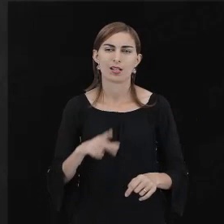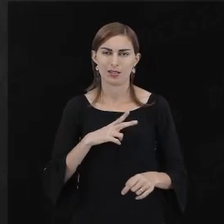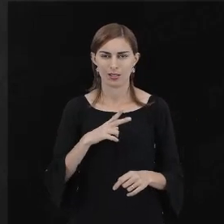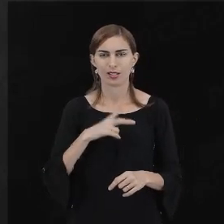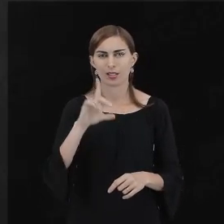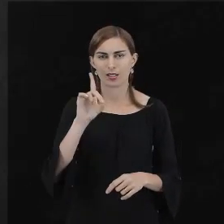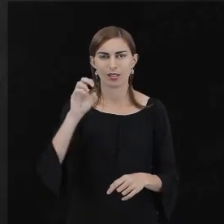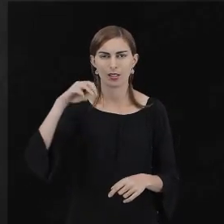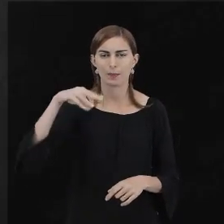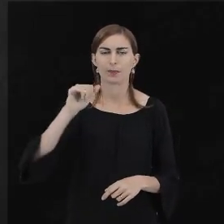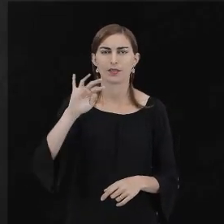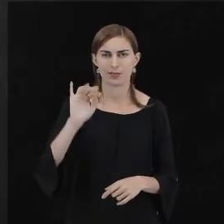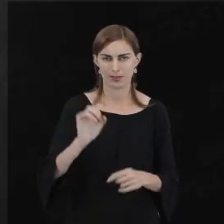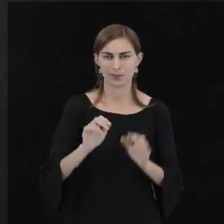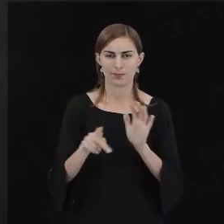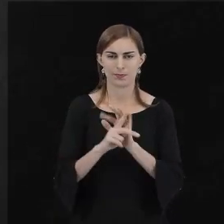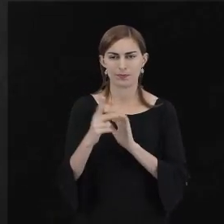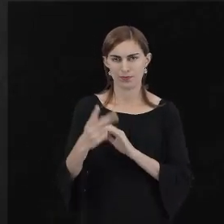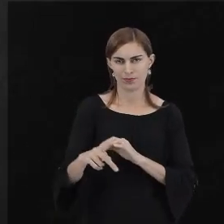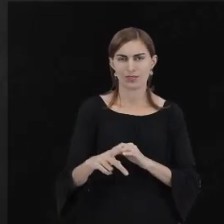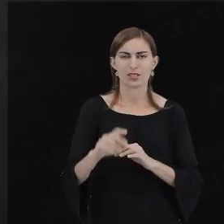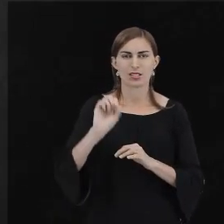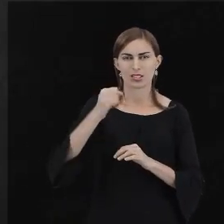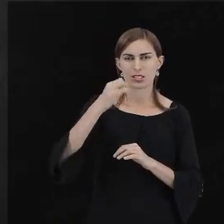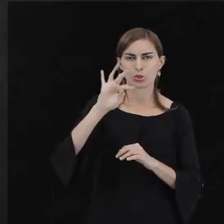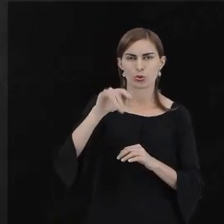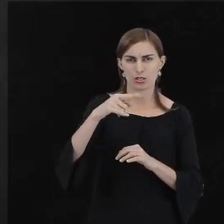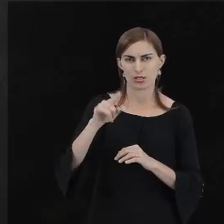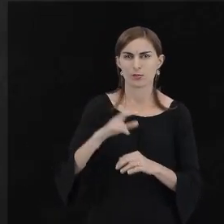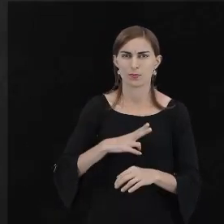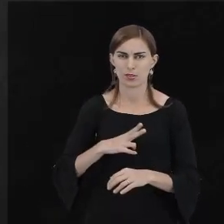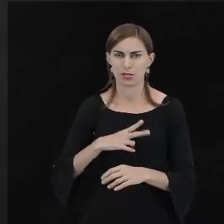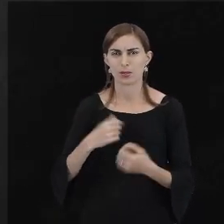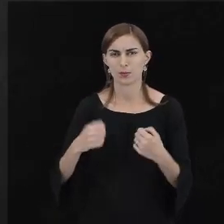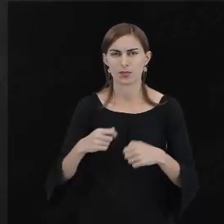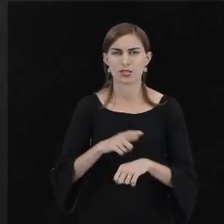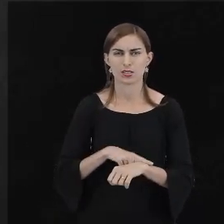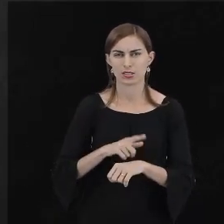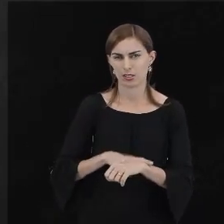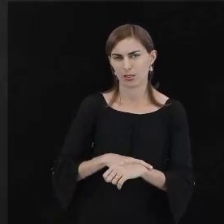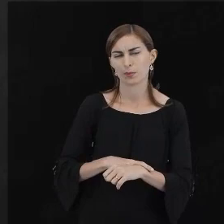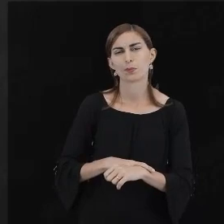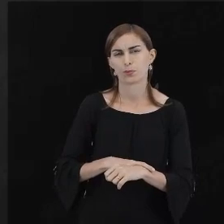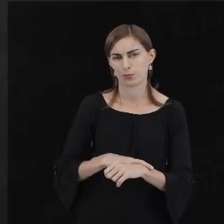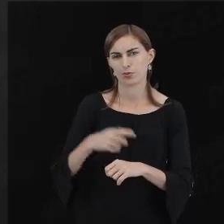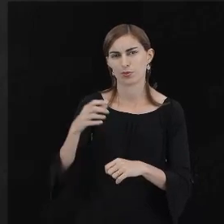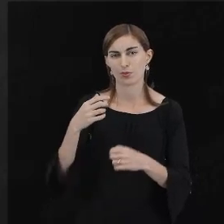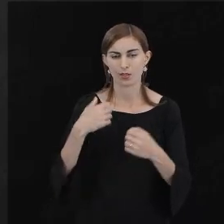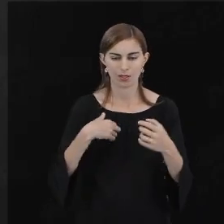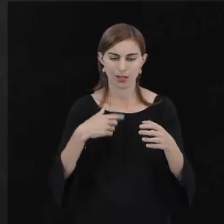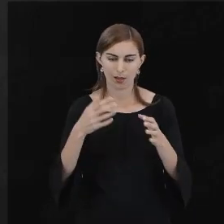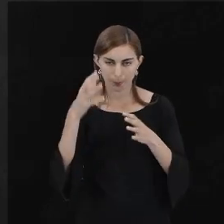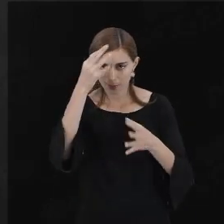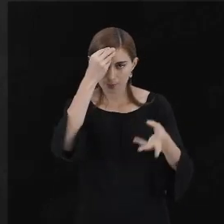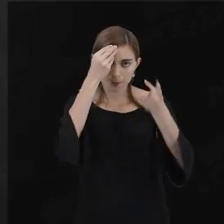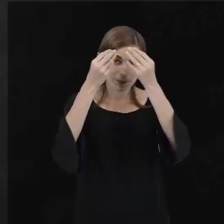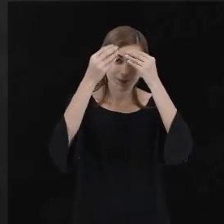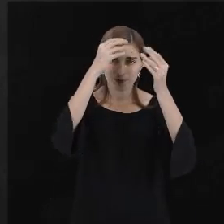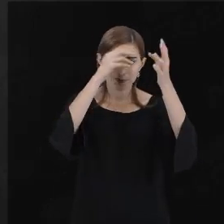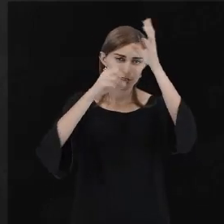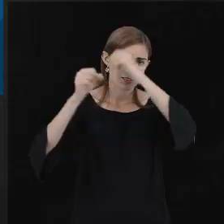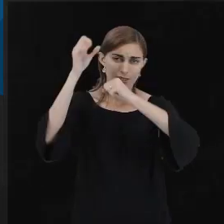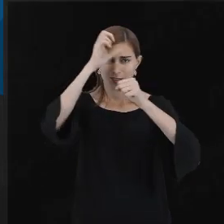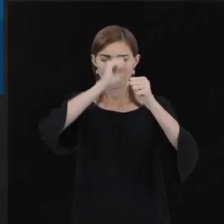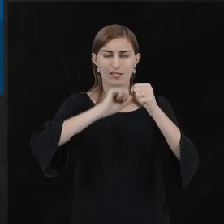da construção do conhecimento. E esse tempo precisa ser tão dilatado quanto a análise que eu preciso fazer para que o